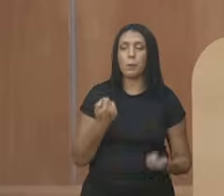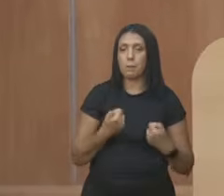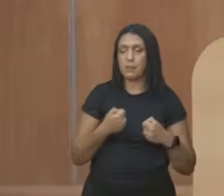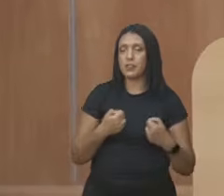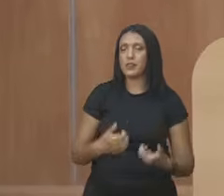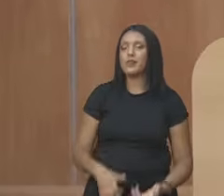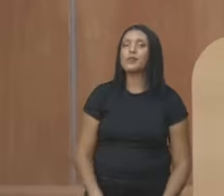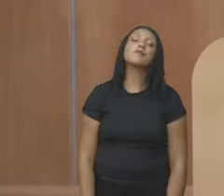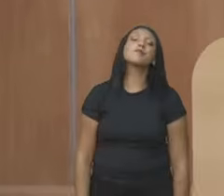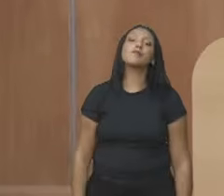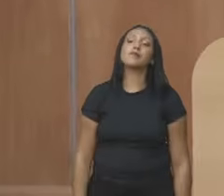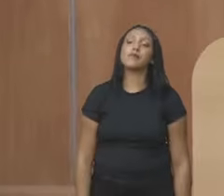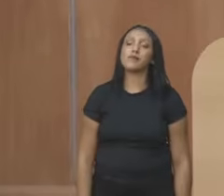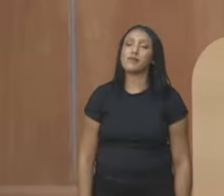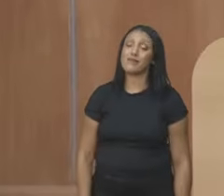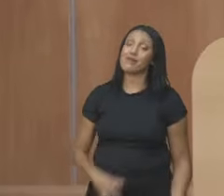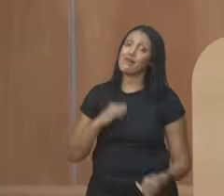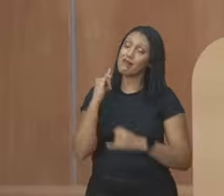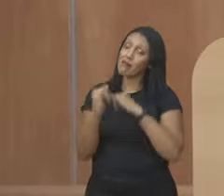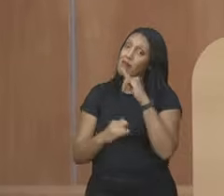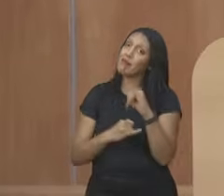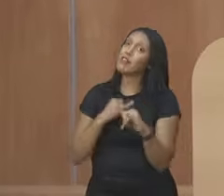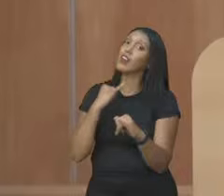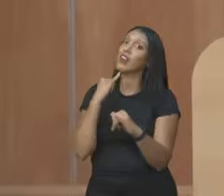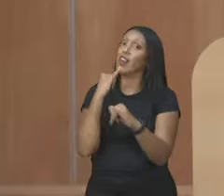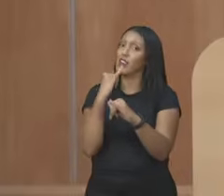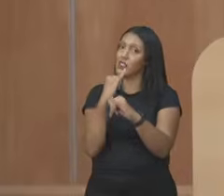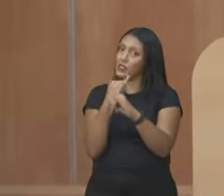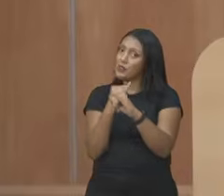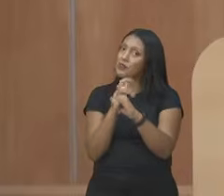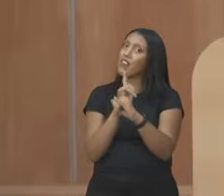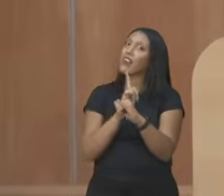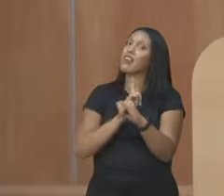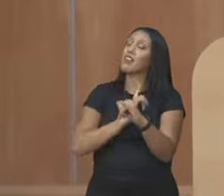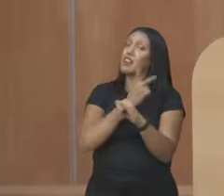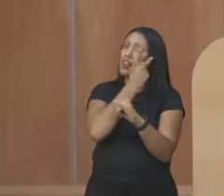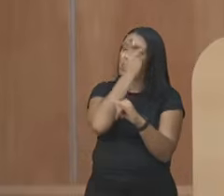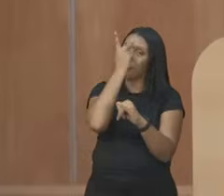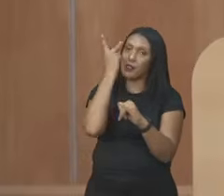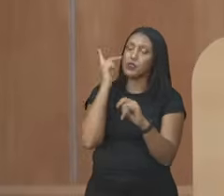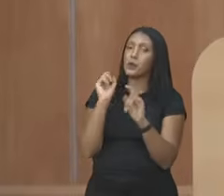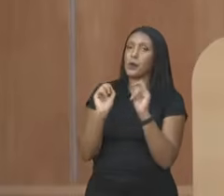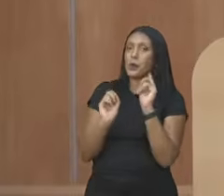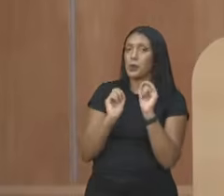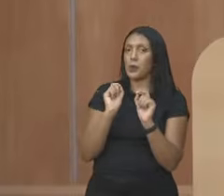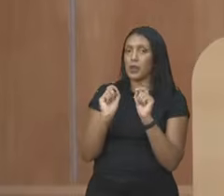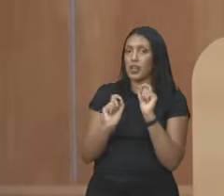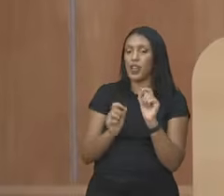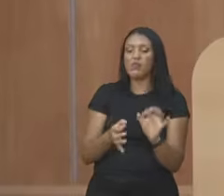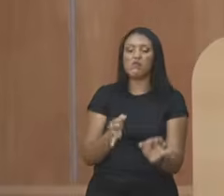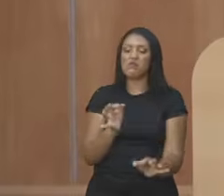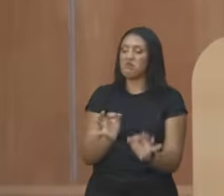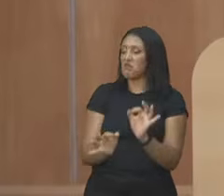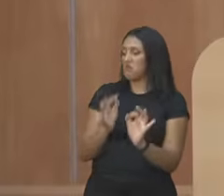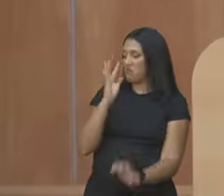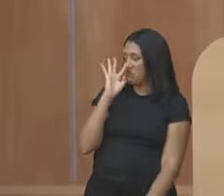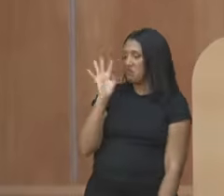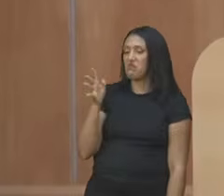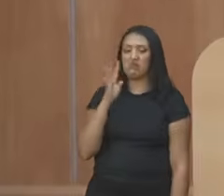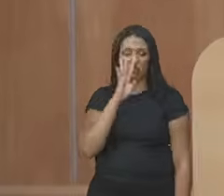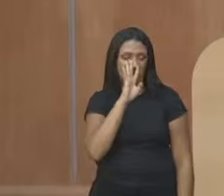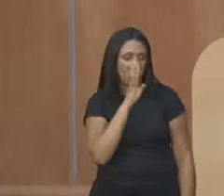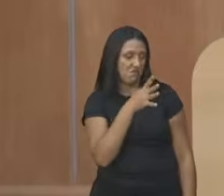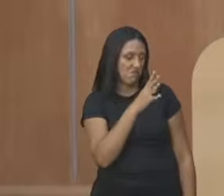né? Como aquele ser está ocupando aquele lugar, eles, entre aspas, né? Eles falam muitas vezes para a